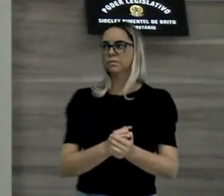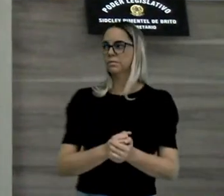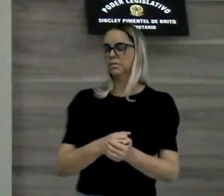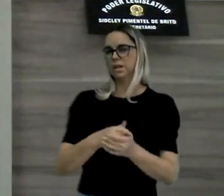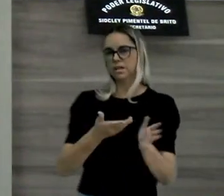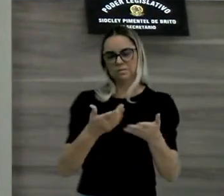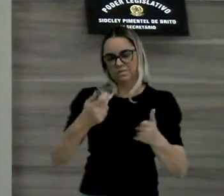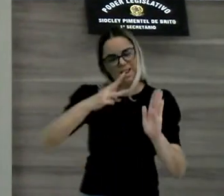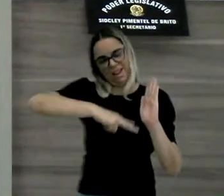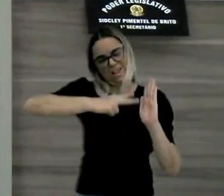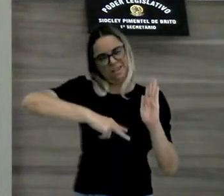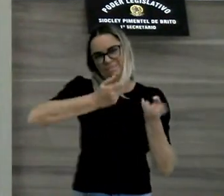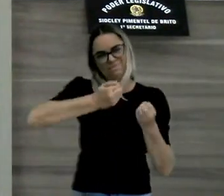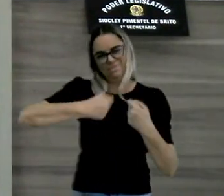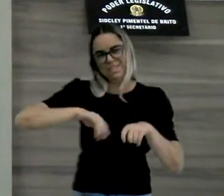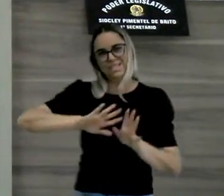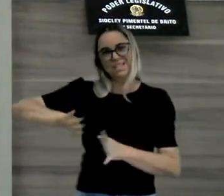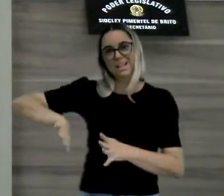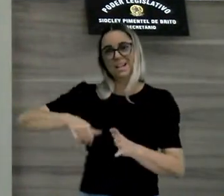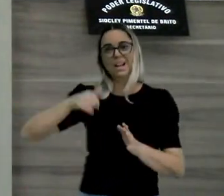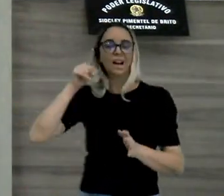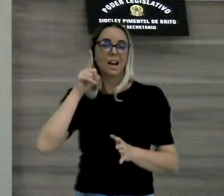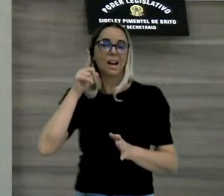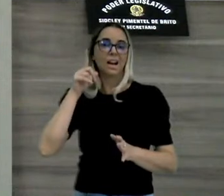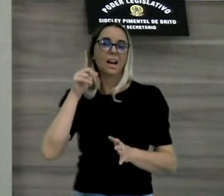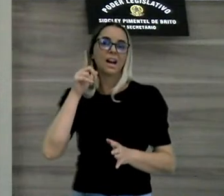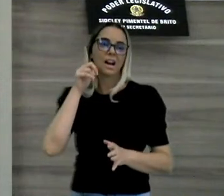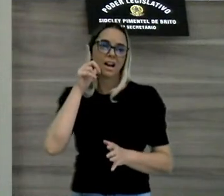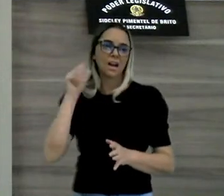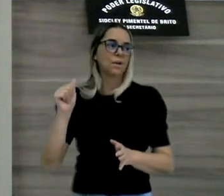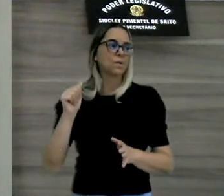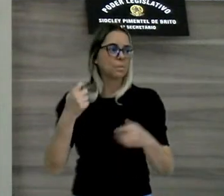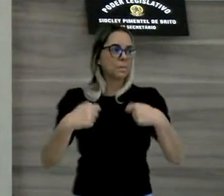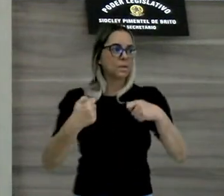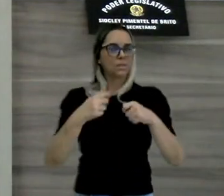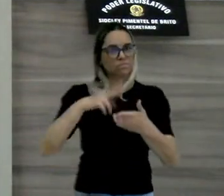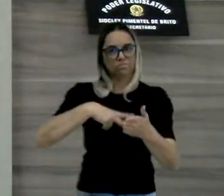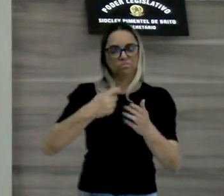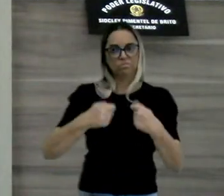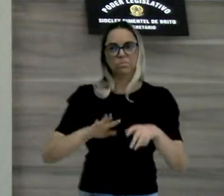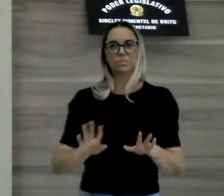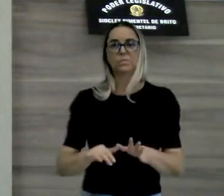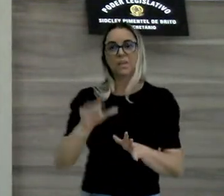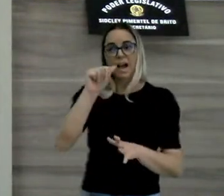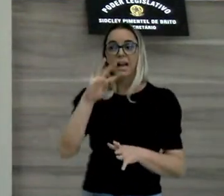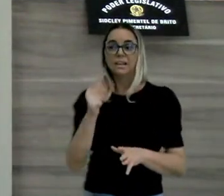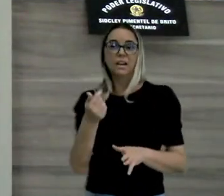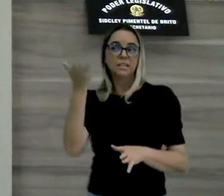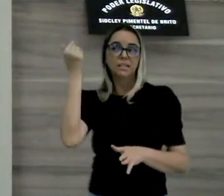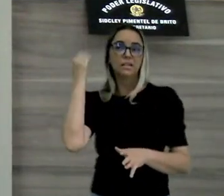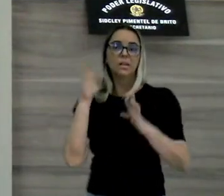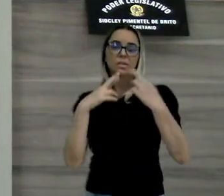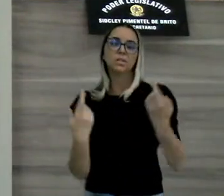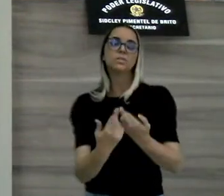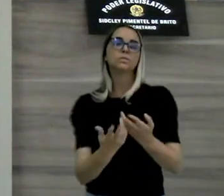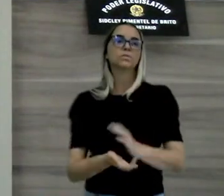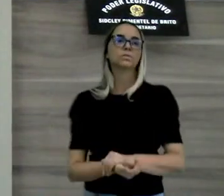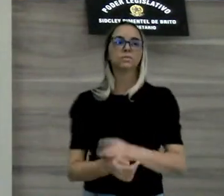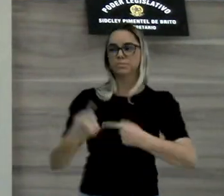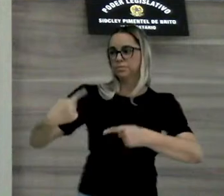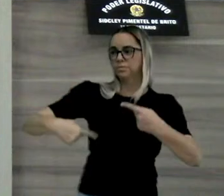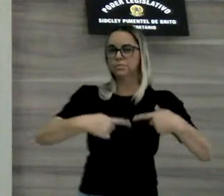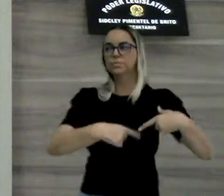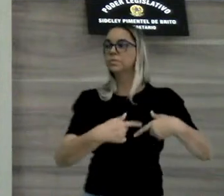dispensa de leitura daa pelo vereador Leo da ação social coloque em discussão a ata da sessão anterior em